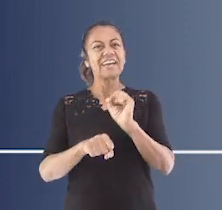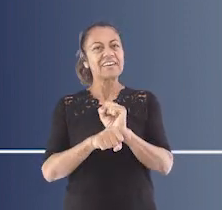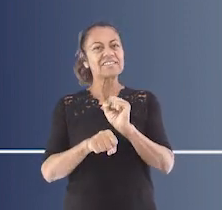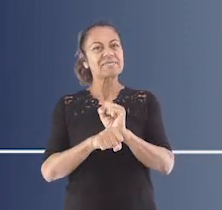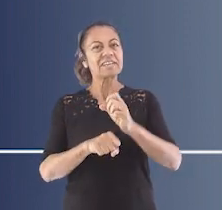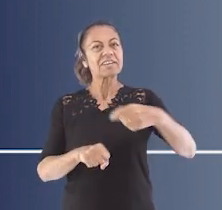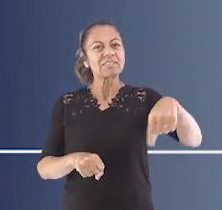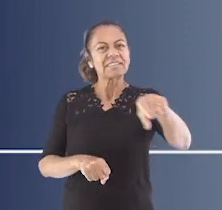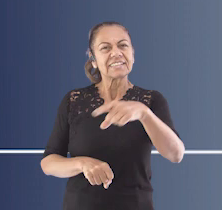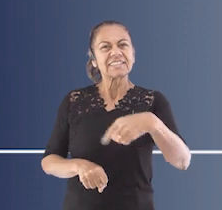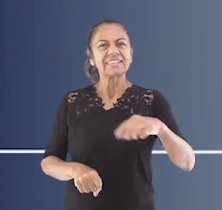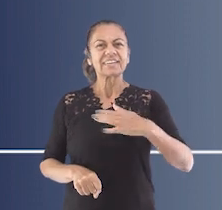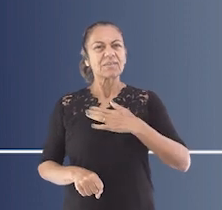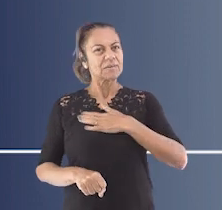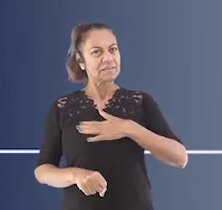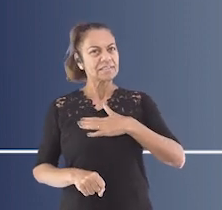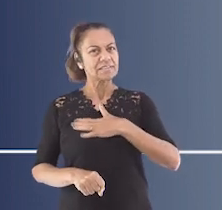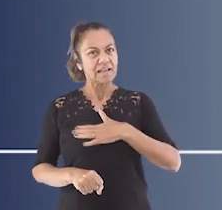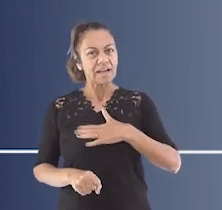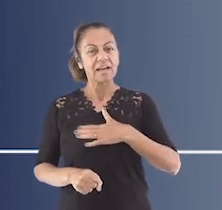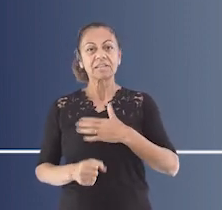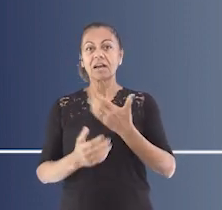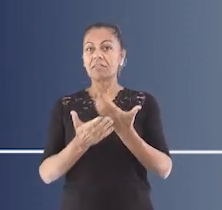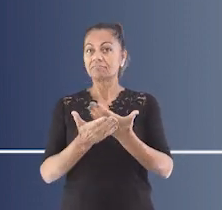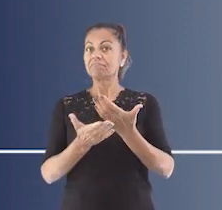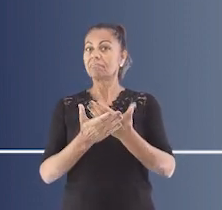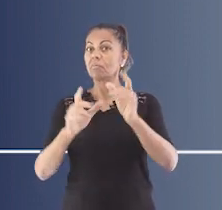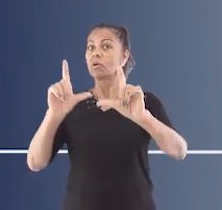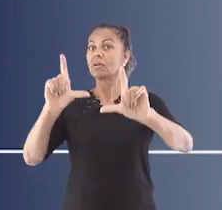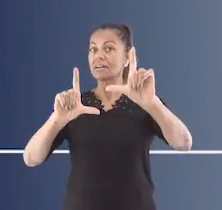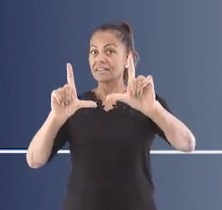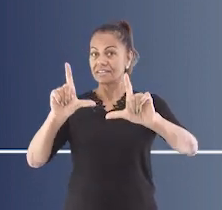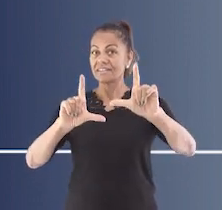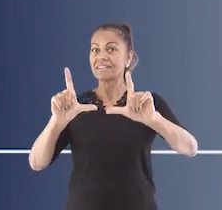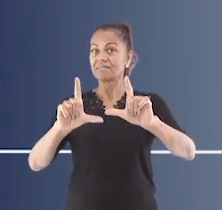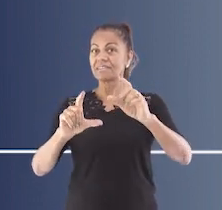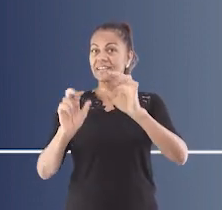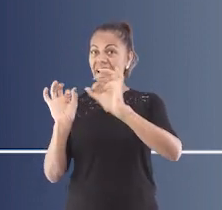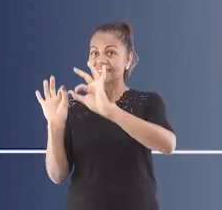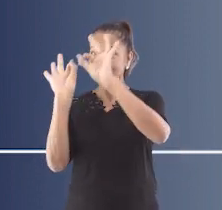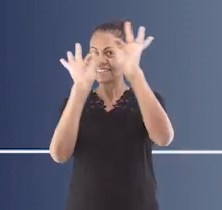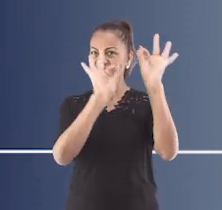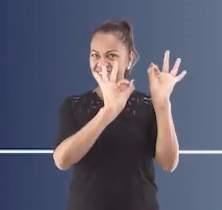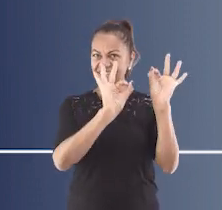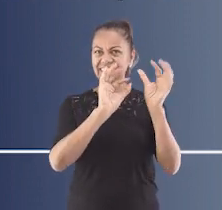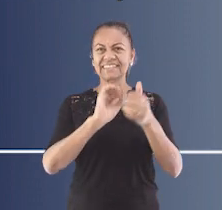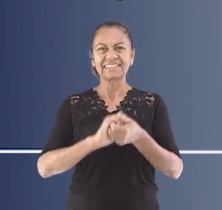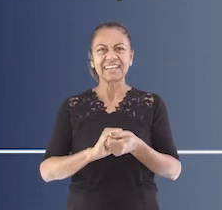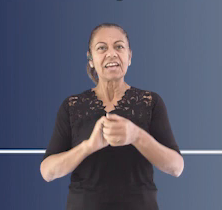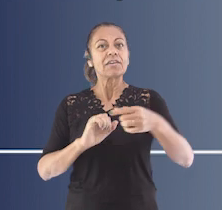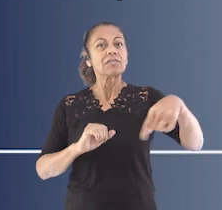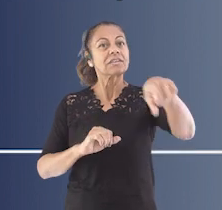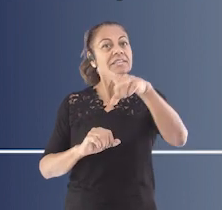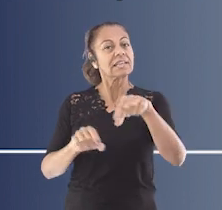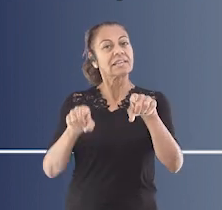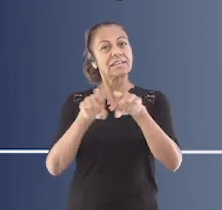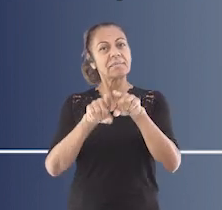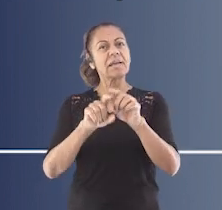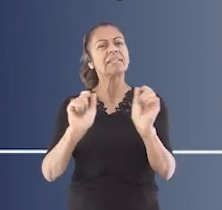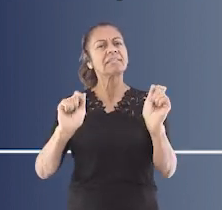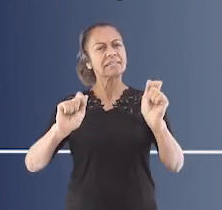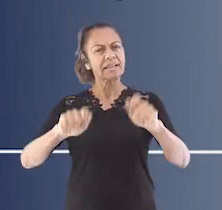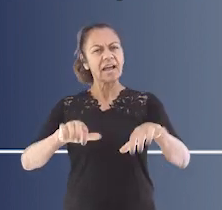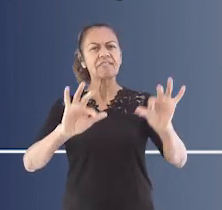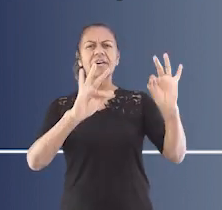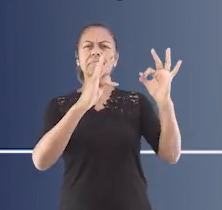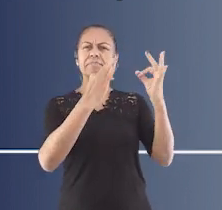tela. Espero que vocês tenham gostado e que assistam os próximos programas. E que tal você aí de